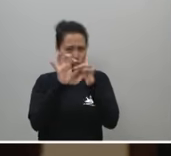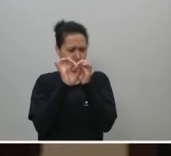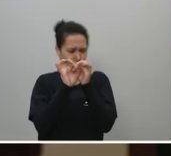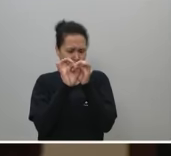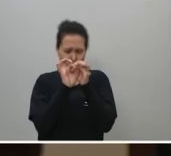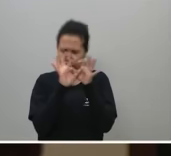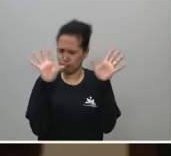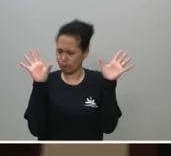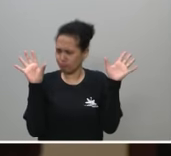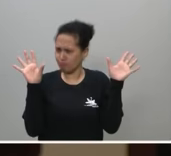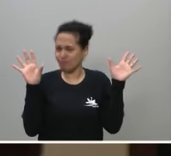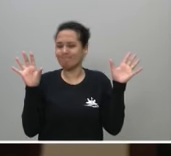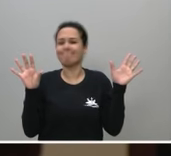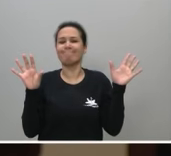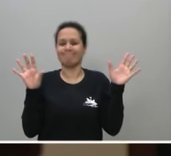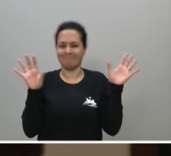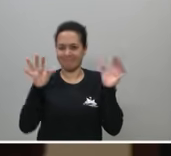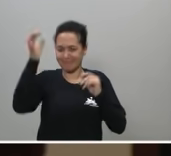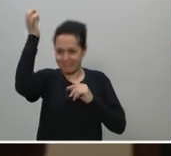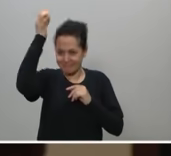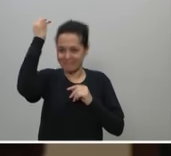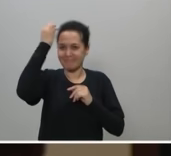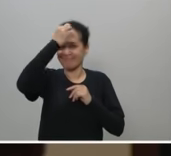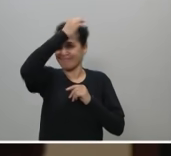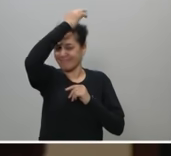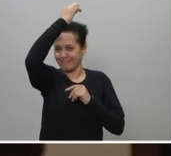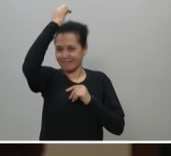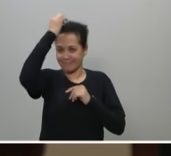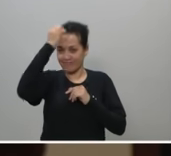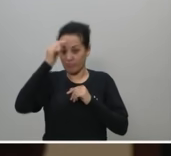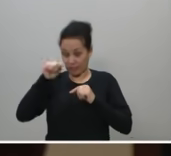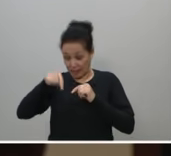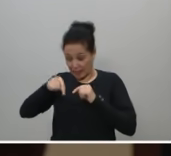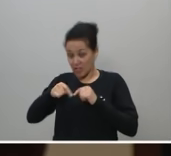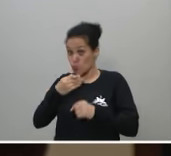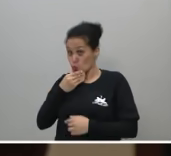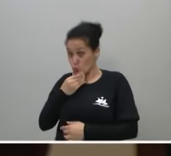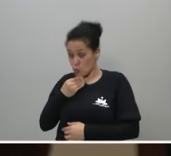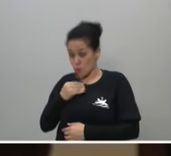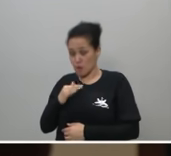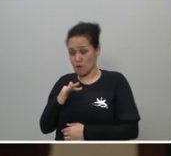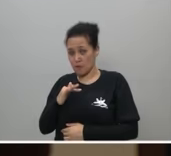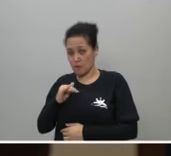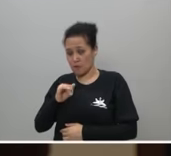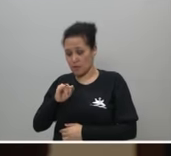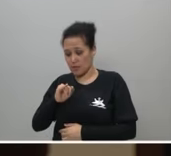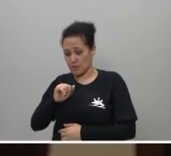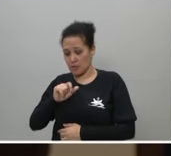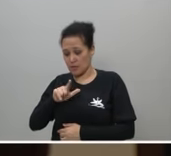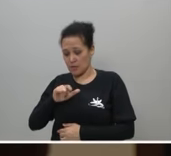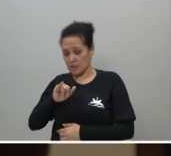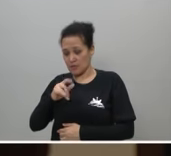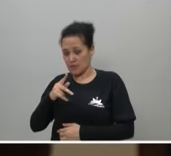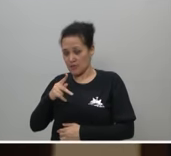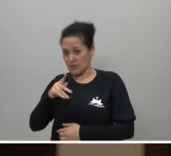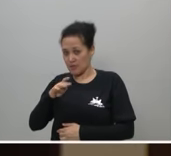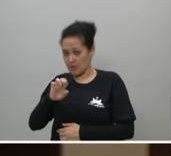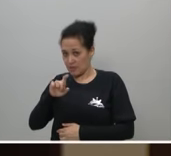Espírito Santo, ele fez de Filipe um diácono apóstolo. Eu explico